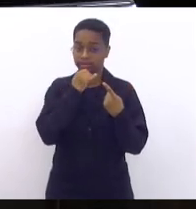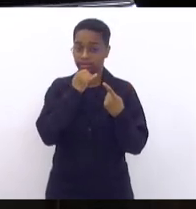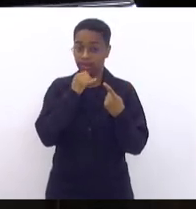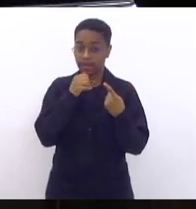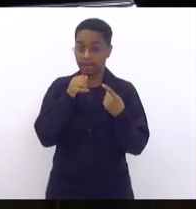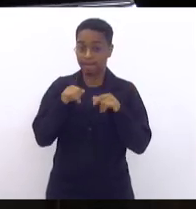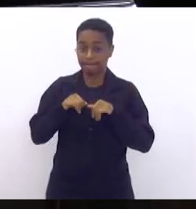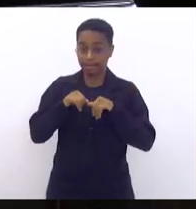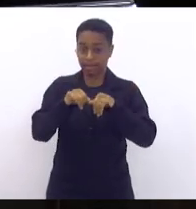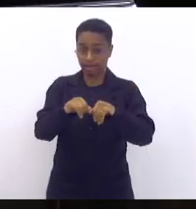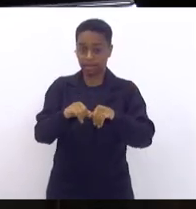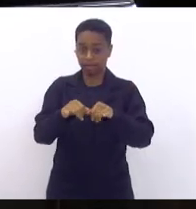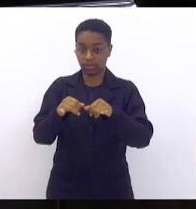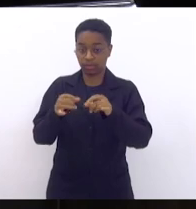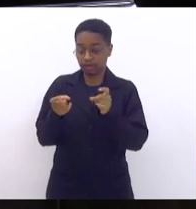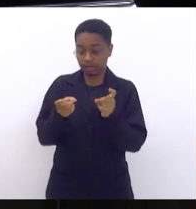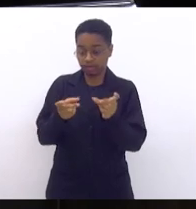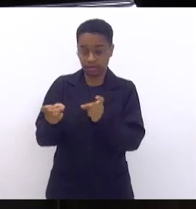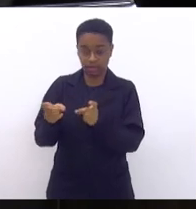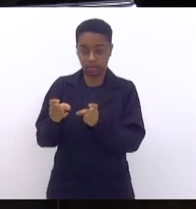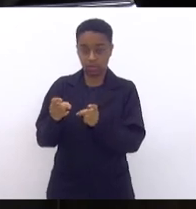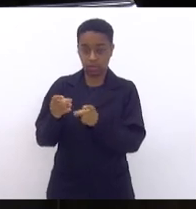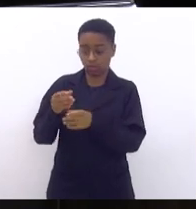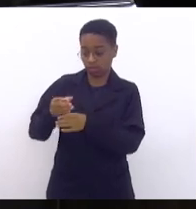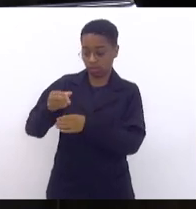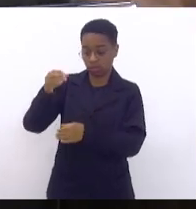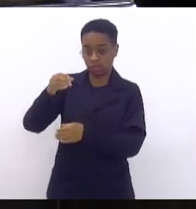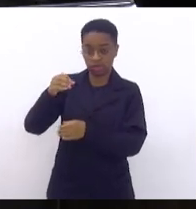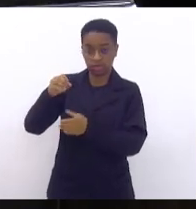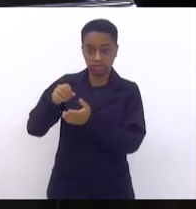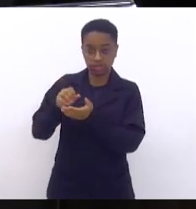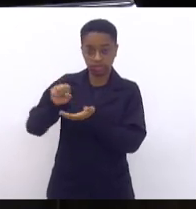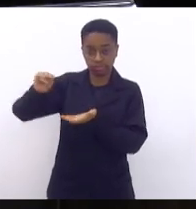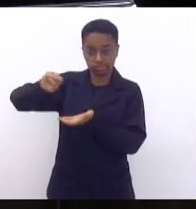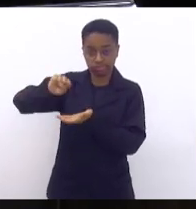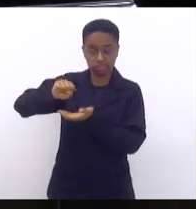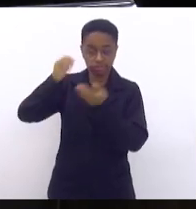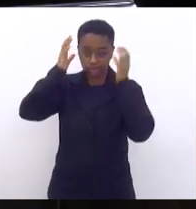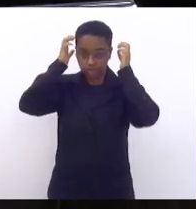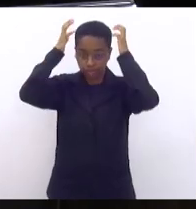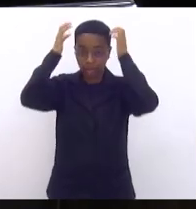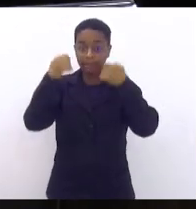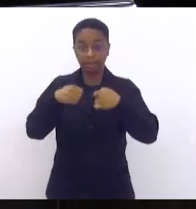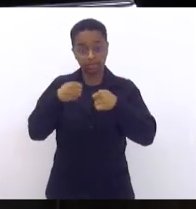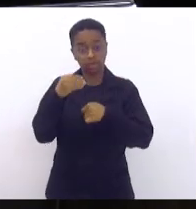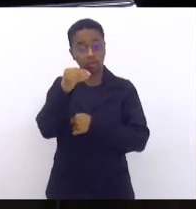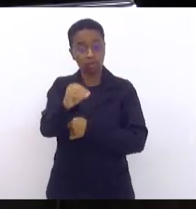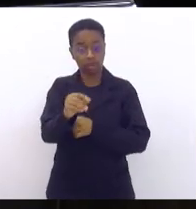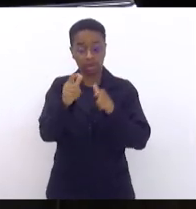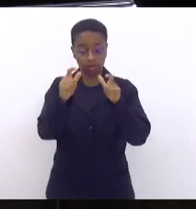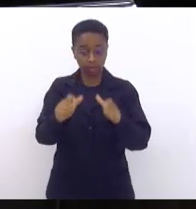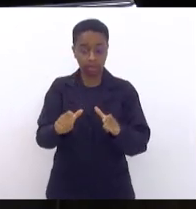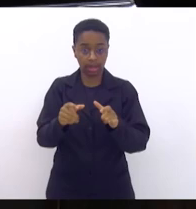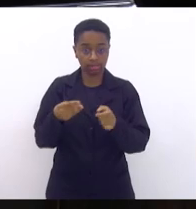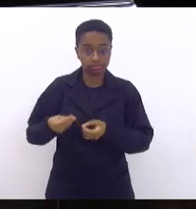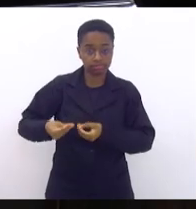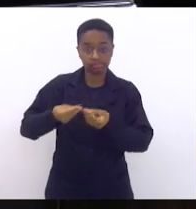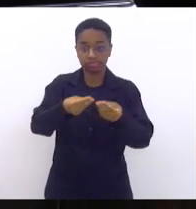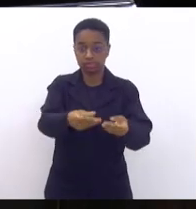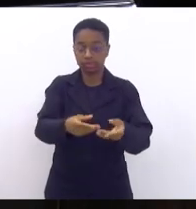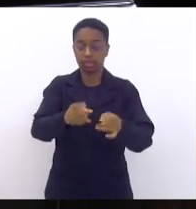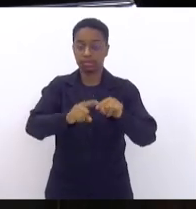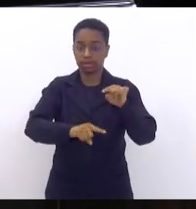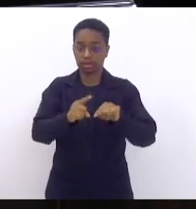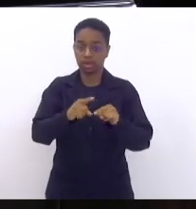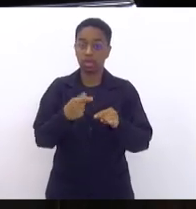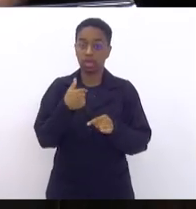supermercado que me vendeu o shampoo que tem que colocar lá um ponto de entrega voluntária tem uma lei aprovada por essa casa eu fui lá